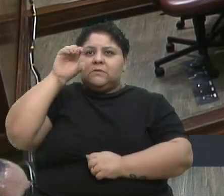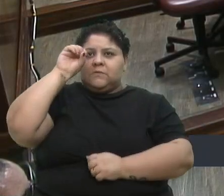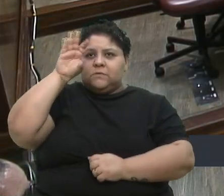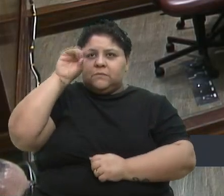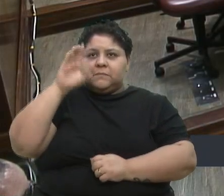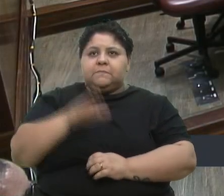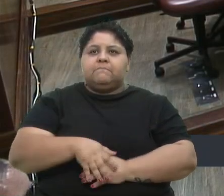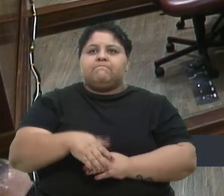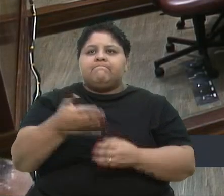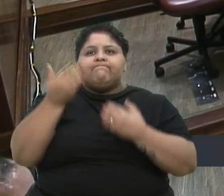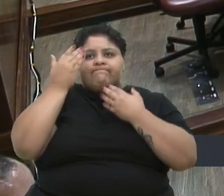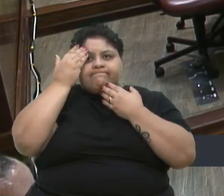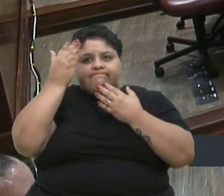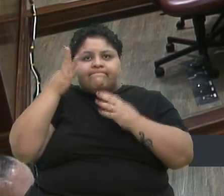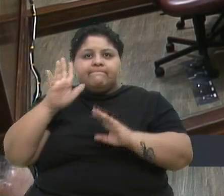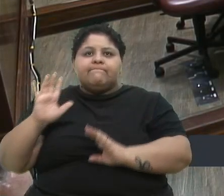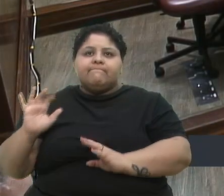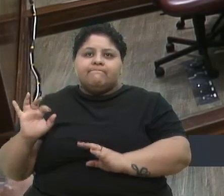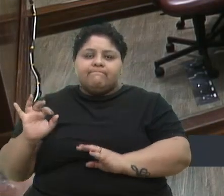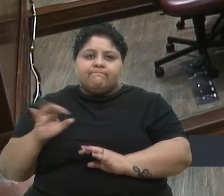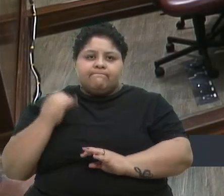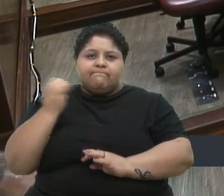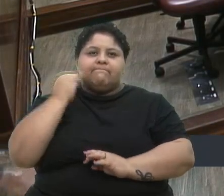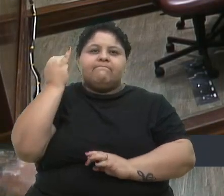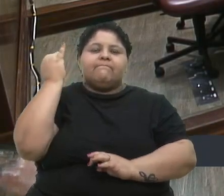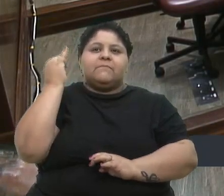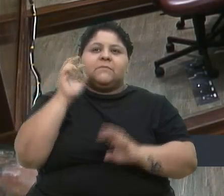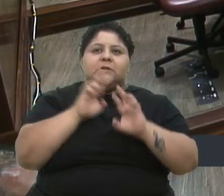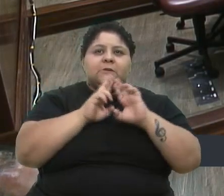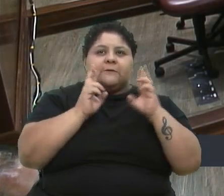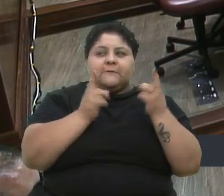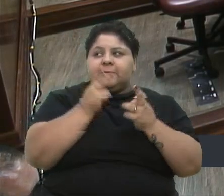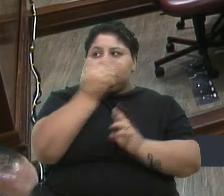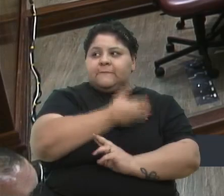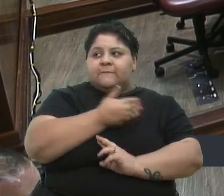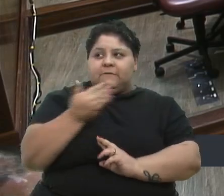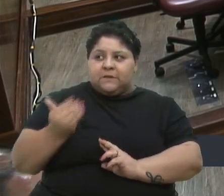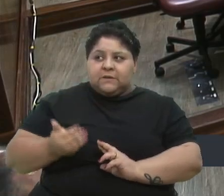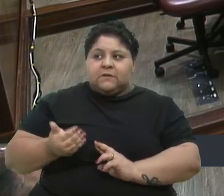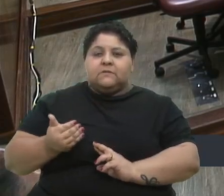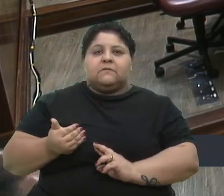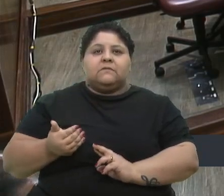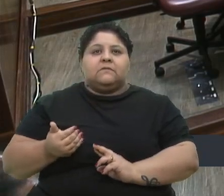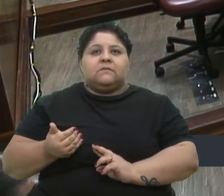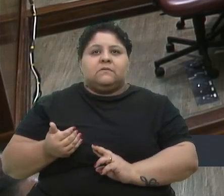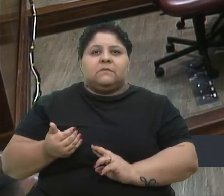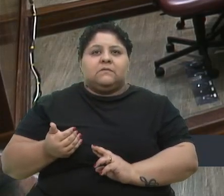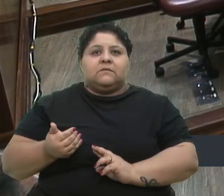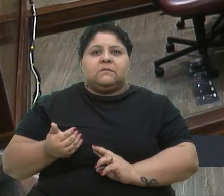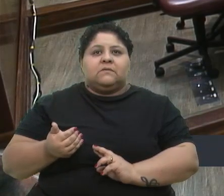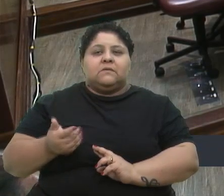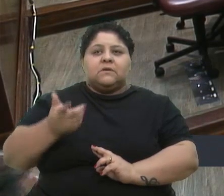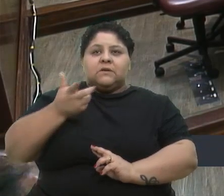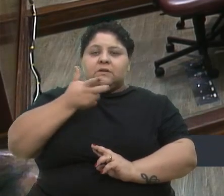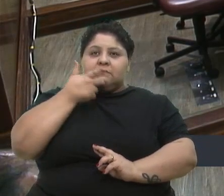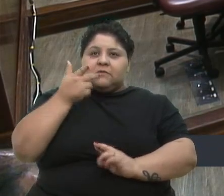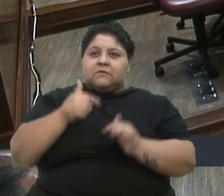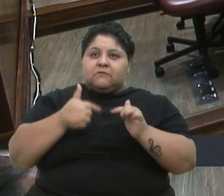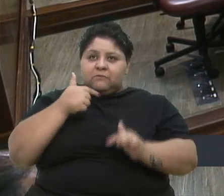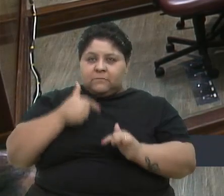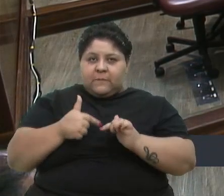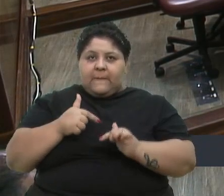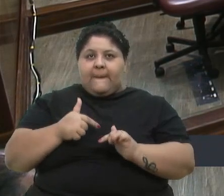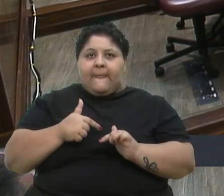parabéns. Importantíssima essa reunião pública que o senhor estará fazendo os trabalhos para que